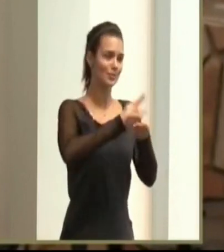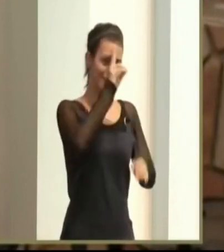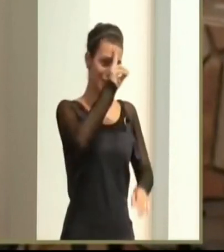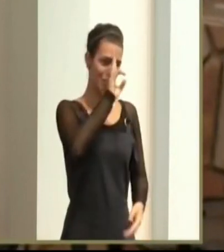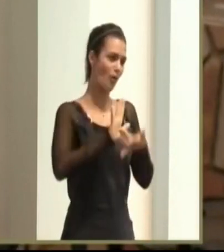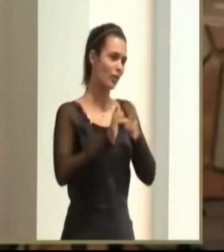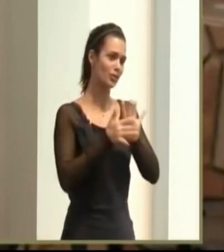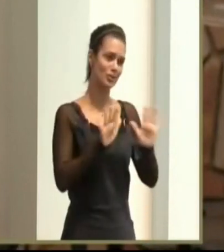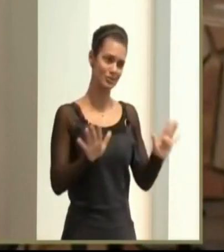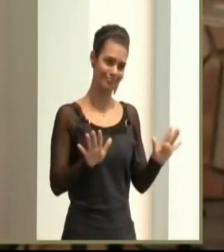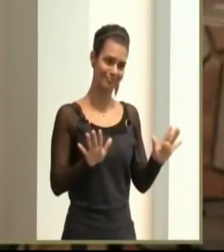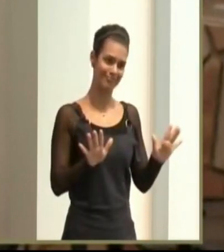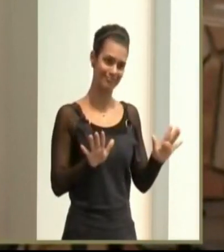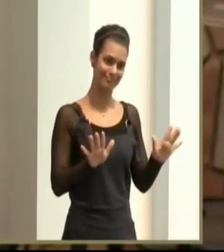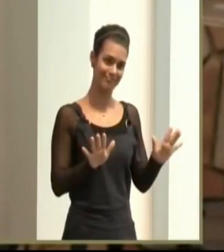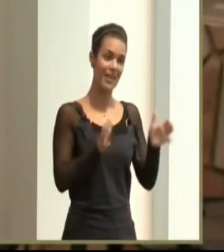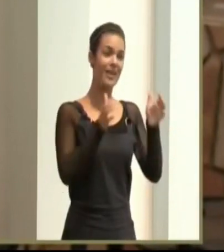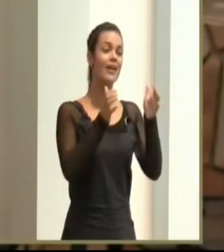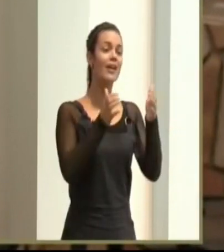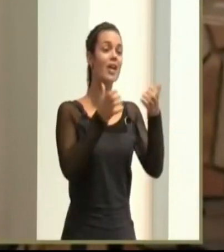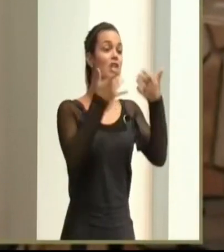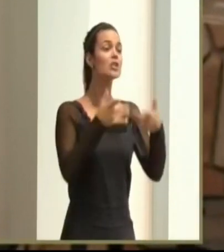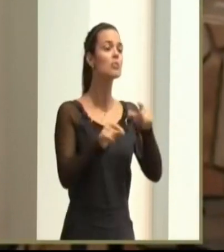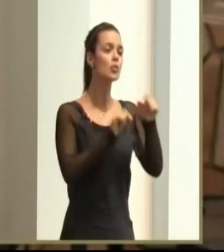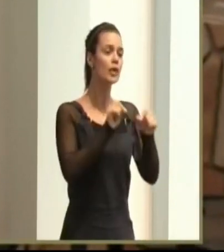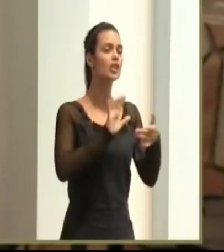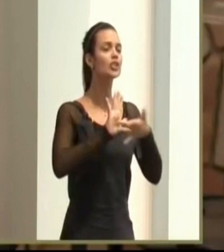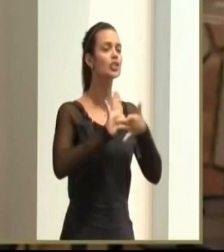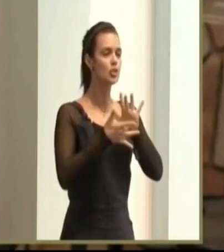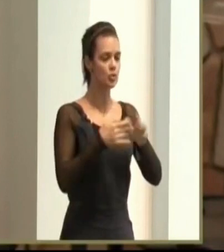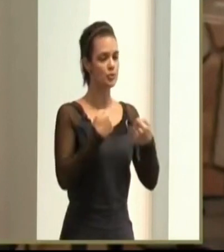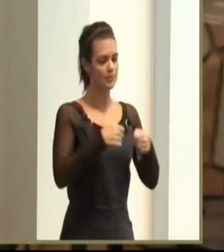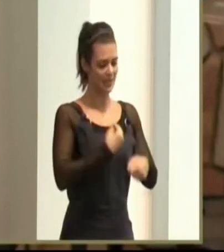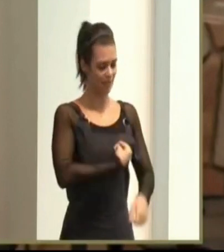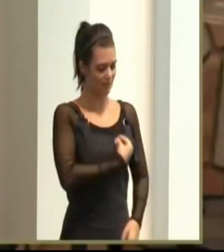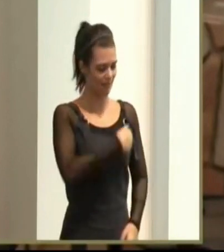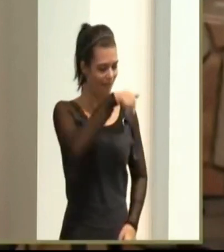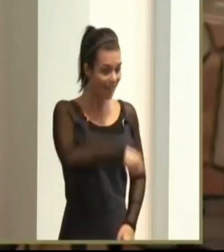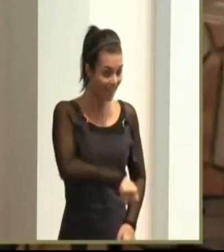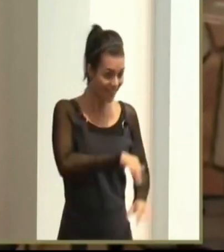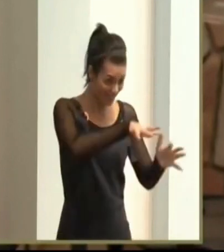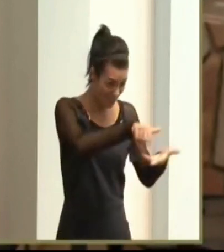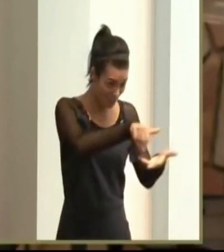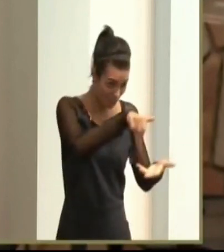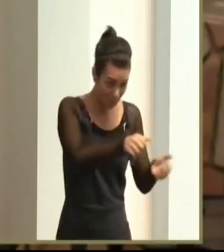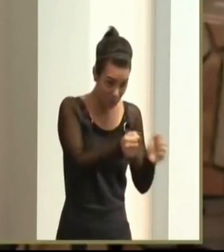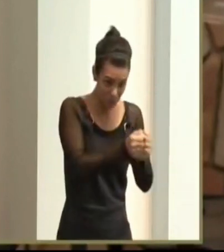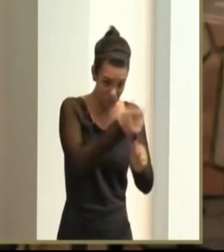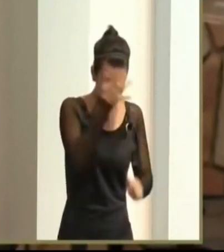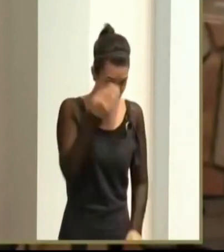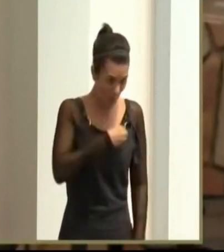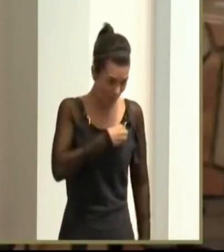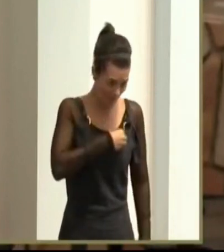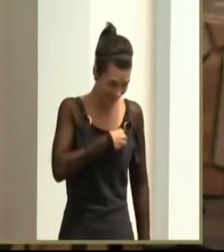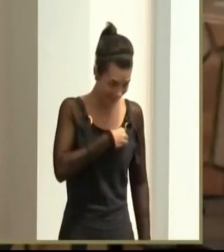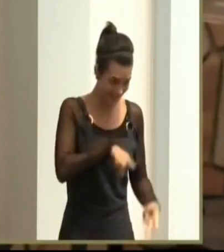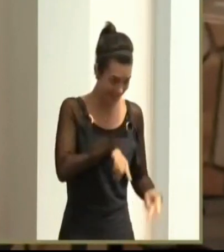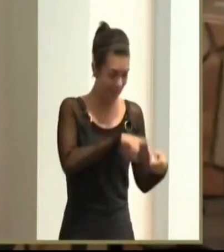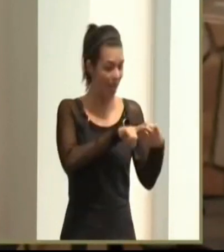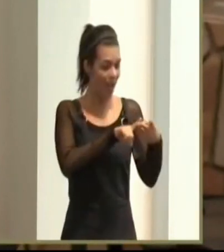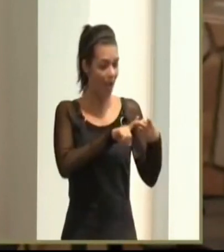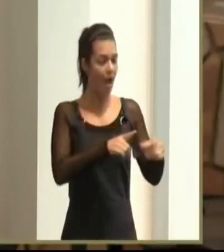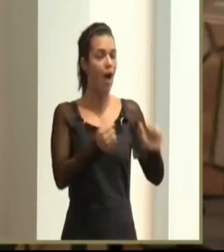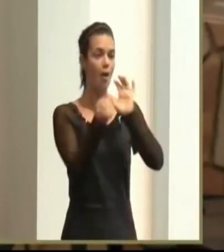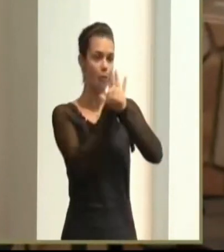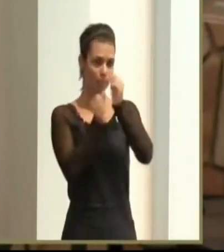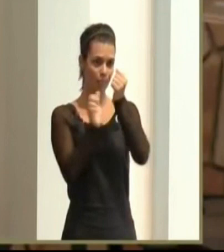ele destaca a sua vida entre os pecadores, a sua crucificação e a